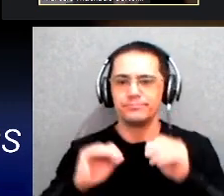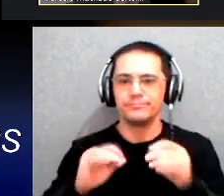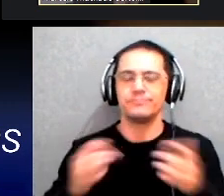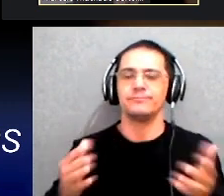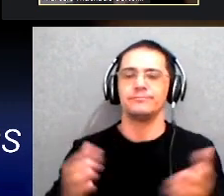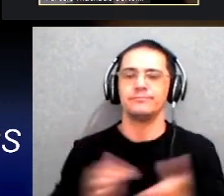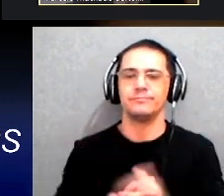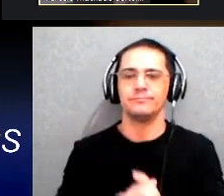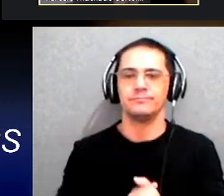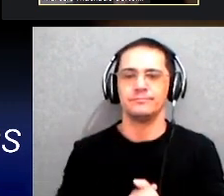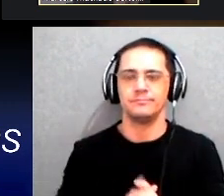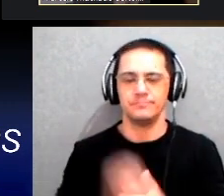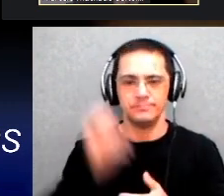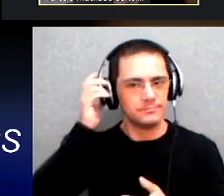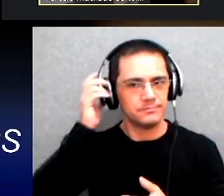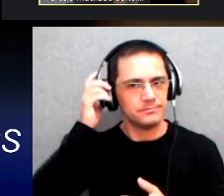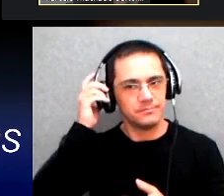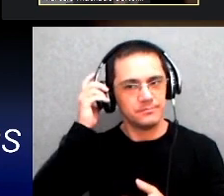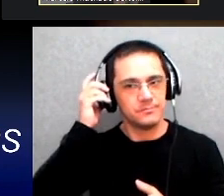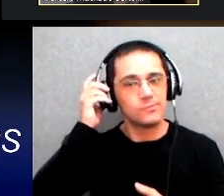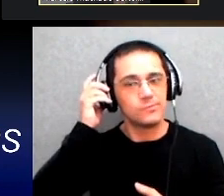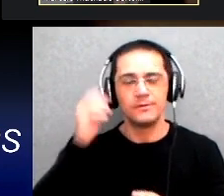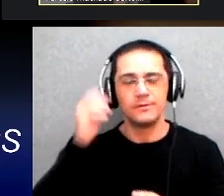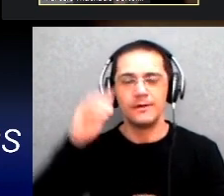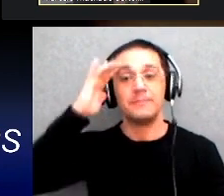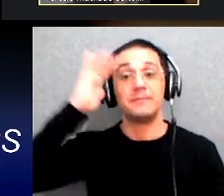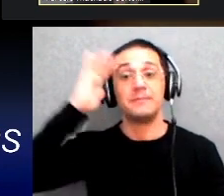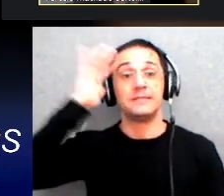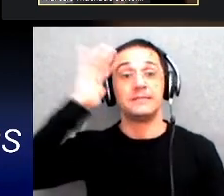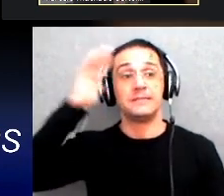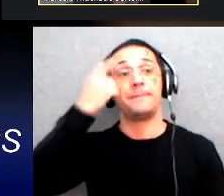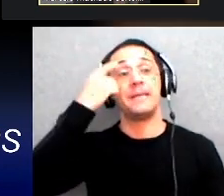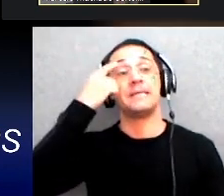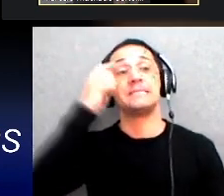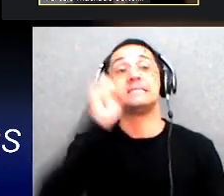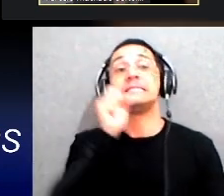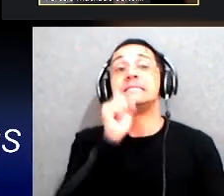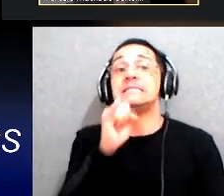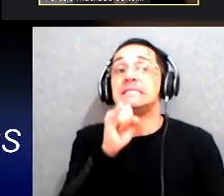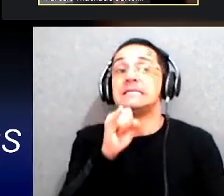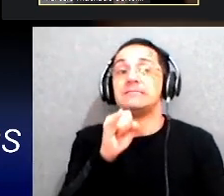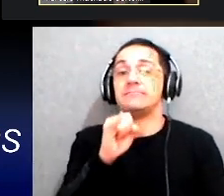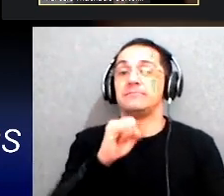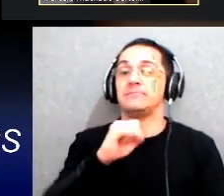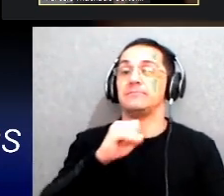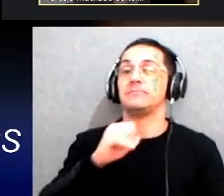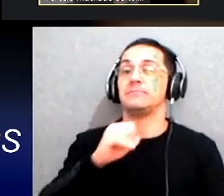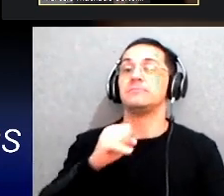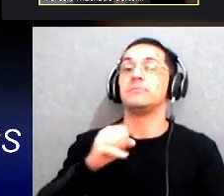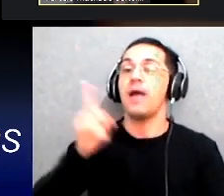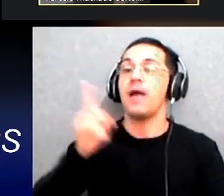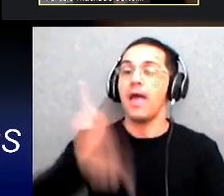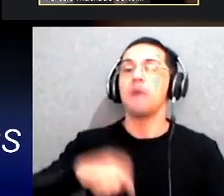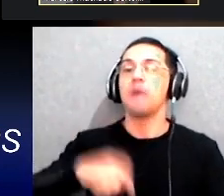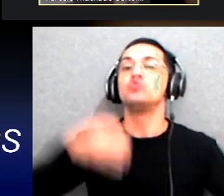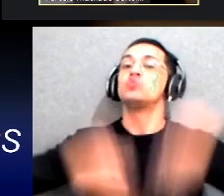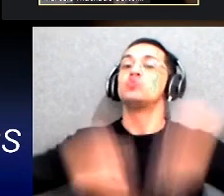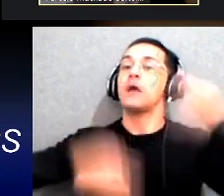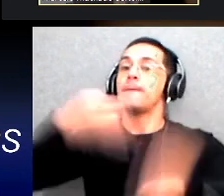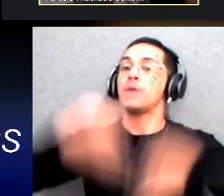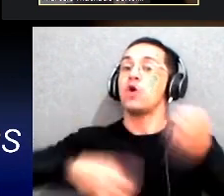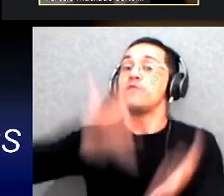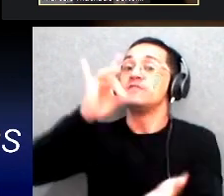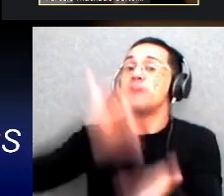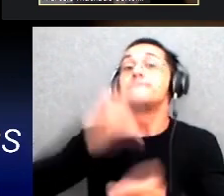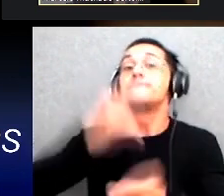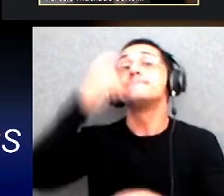Agora é interessante, doutor César. Imagina se isso aqui fosse uma instrução com uma testemunha importantíssima no meio de um julgamento e